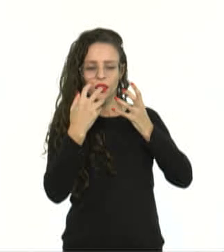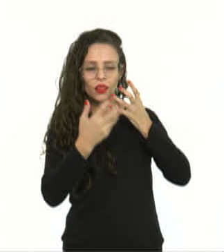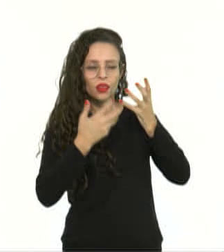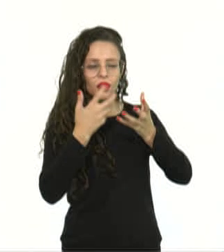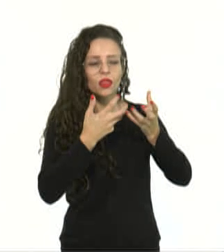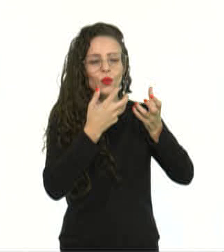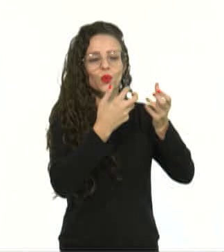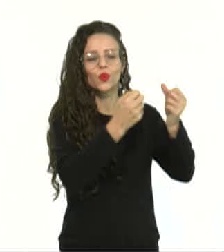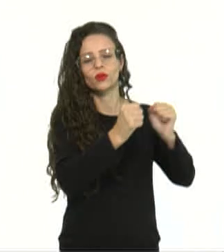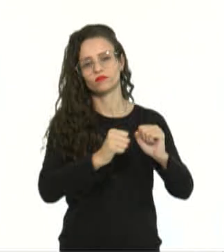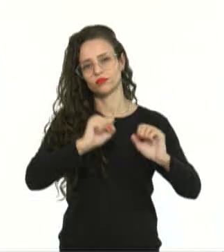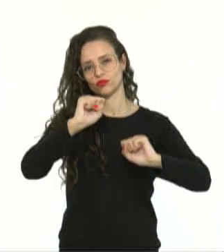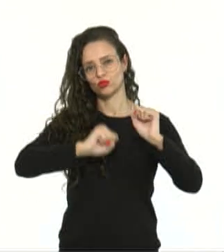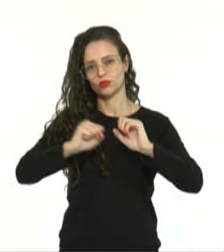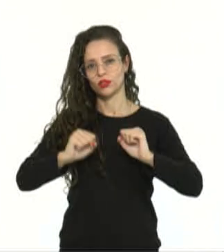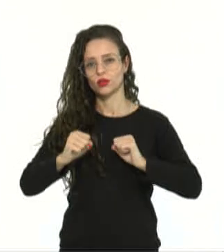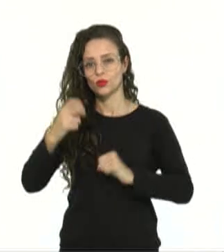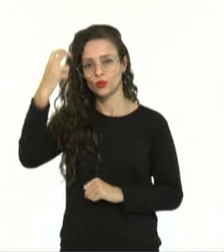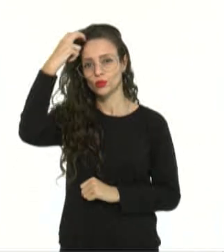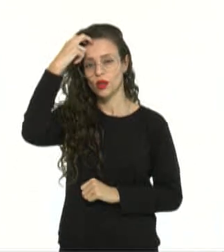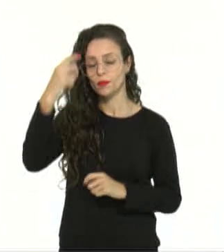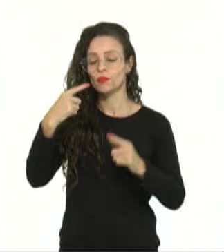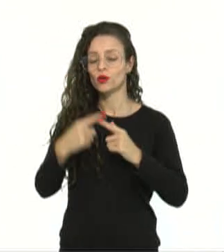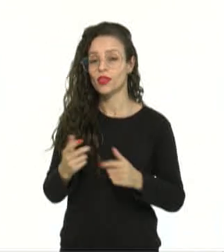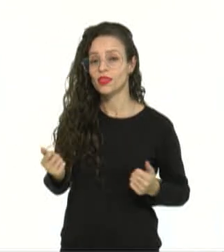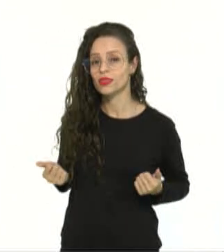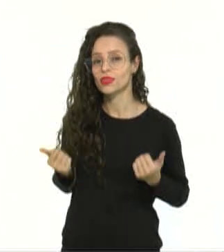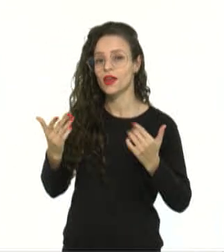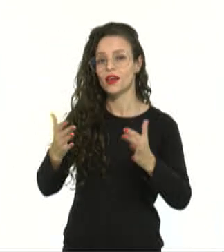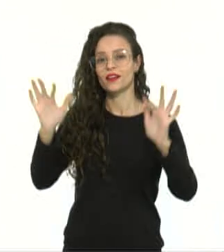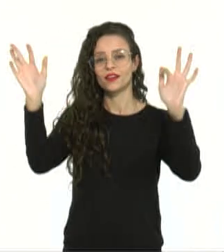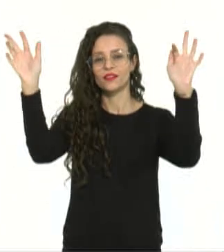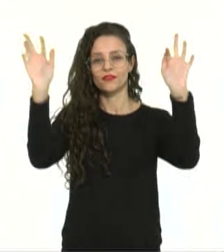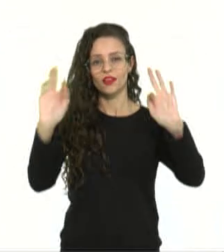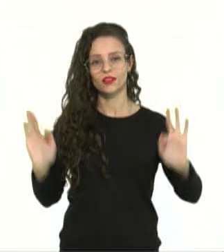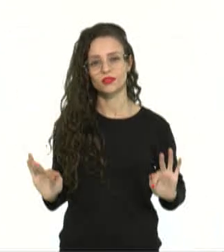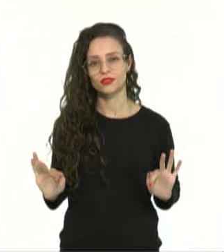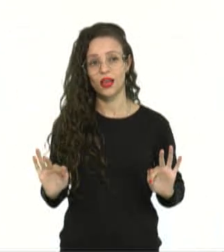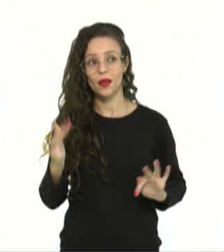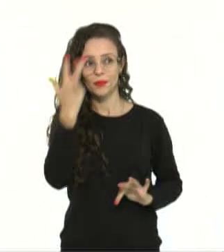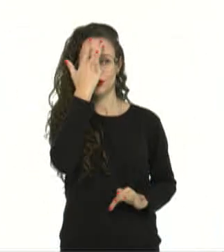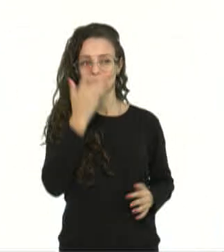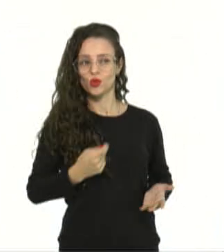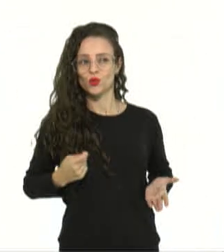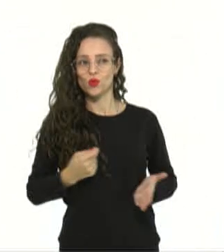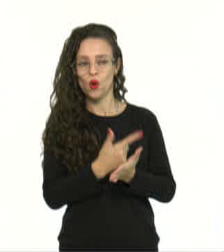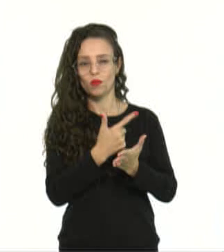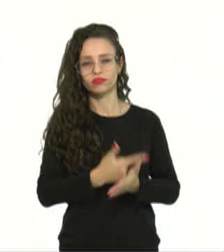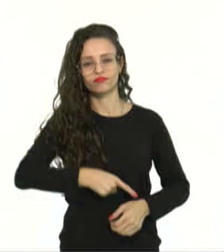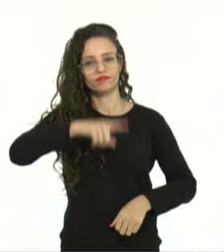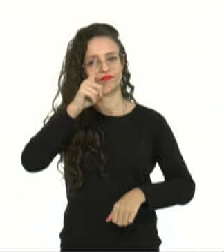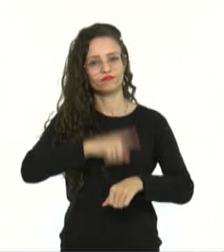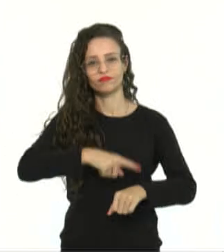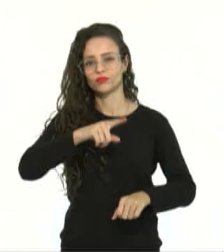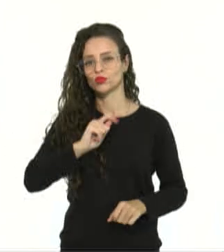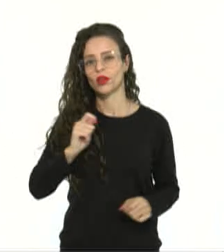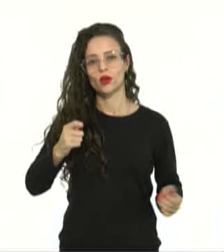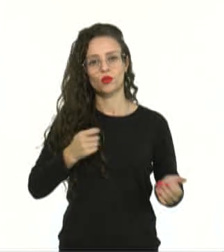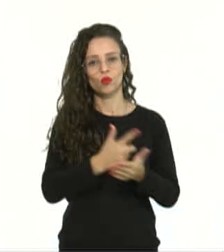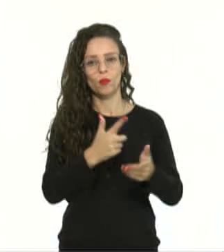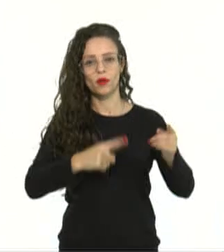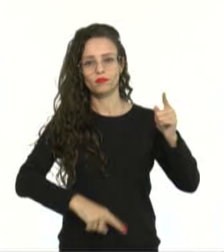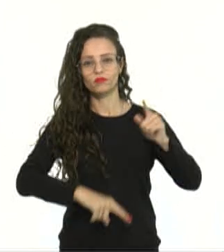cultural, pois esta coloca a felicidade imediatamente na mão dos consumidores mediante a compra de